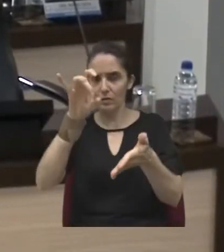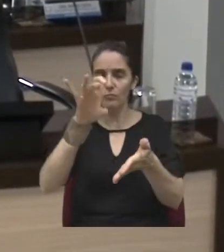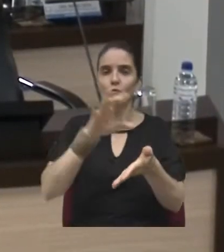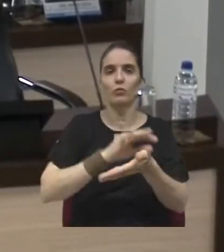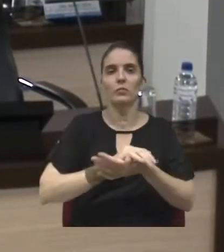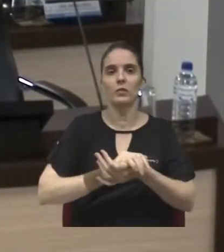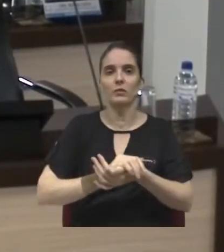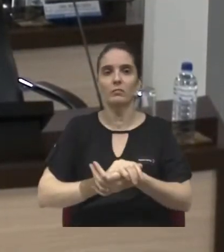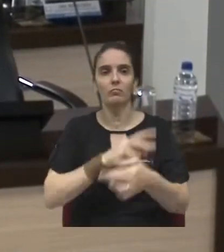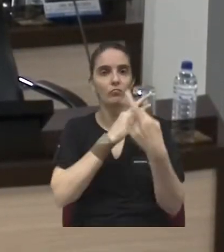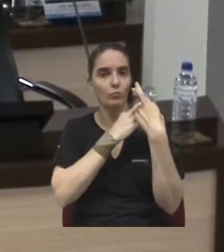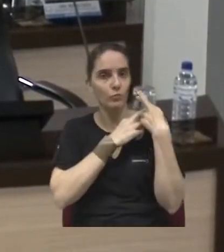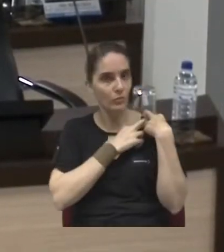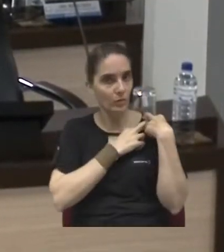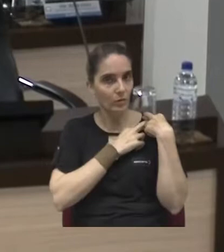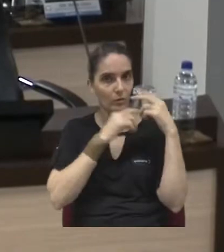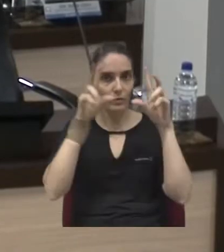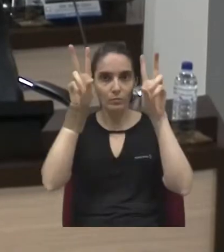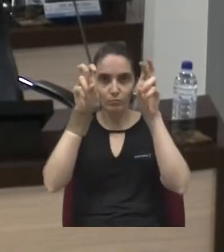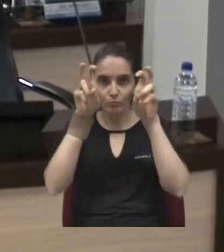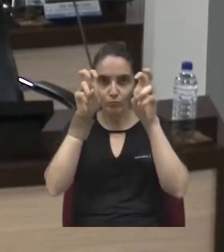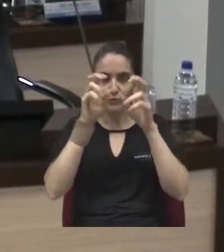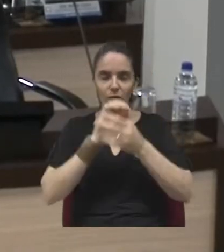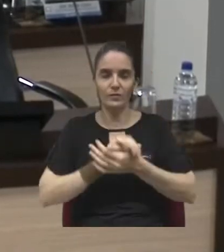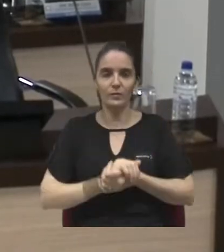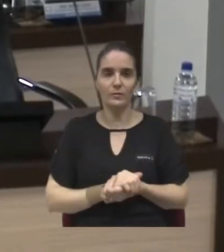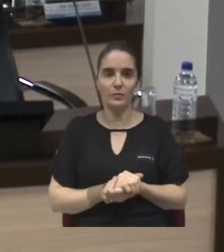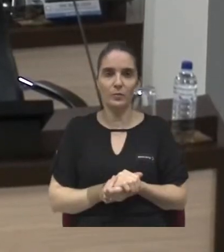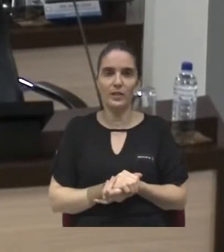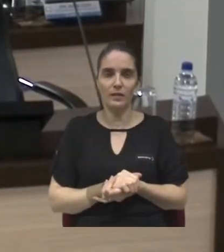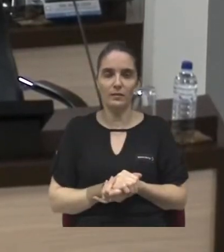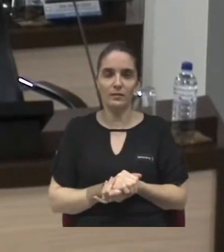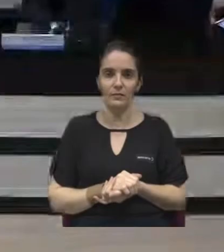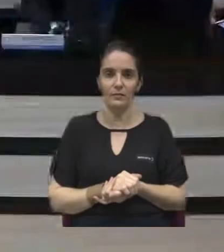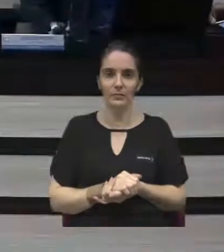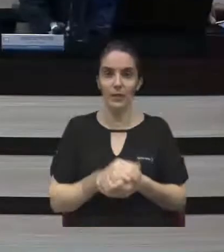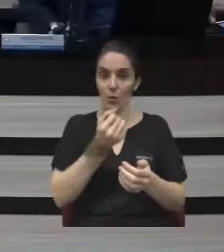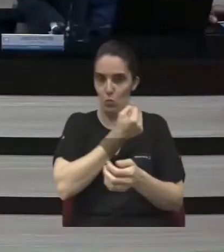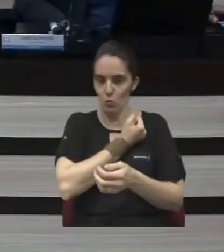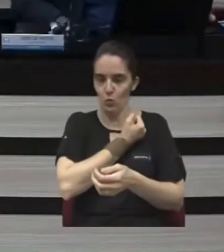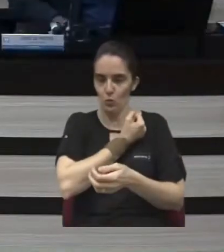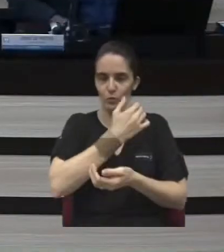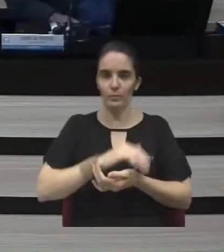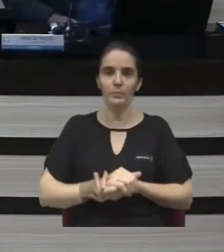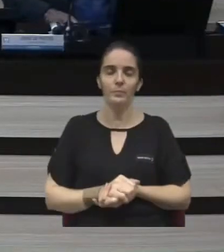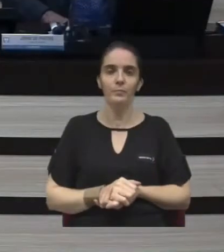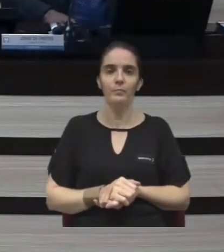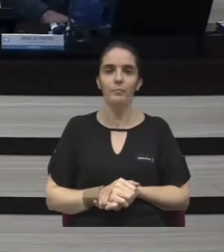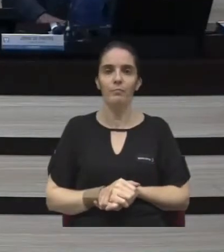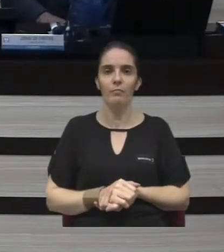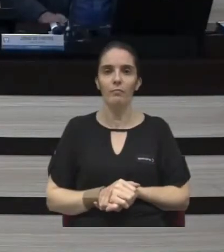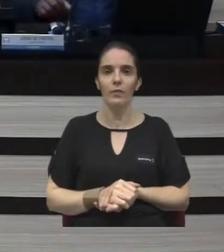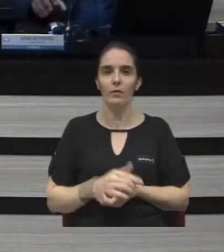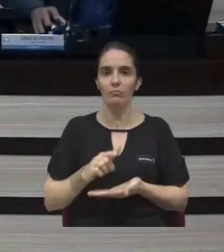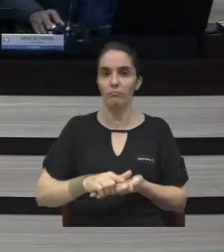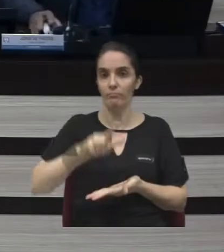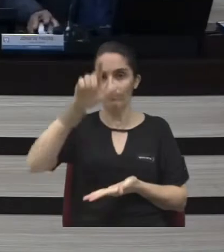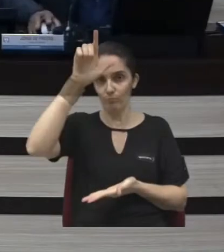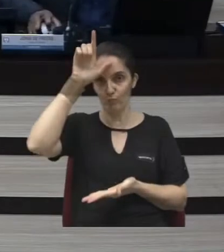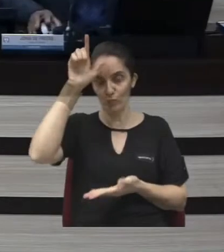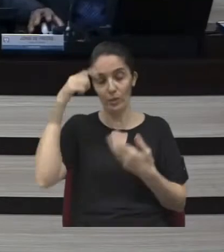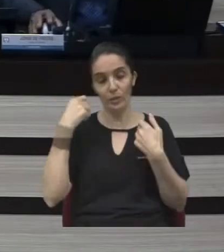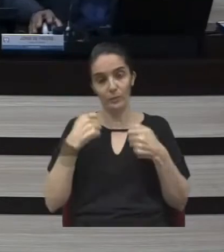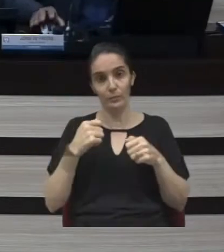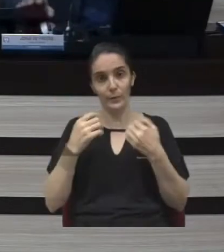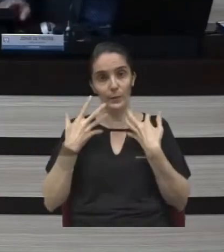autor e a ementa do requerimento, e o número do requerimento. A solicitação do vereador Vaguinho de Santa Luzia precisa da anuência